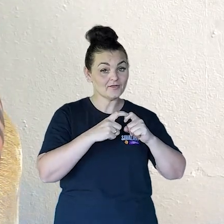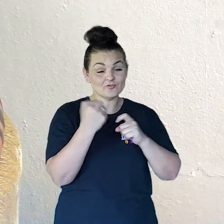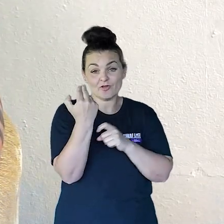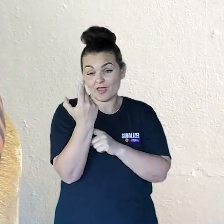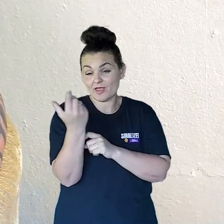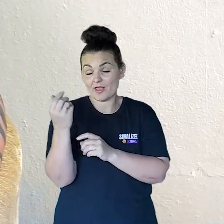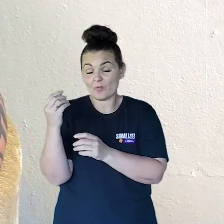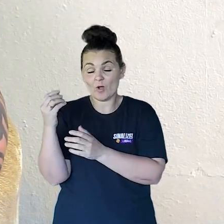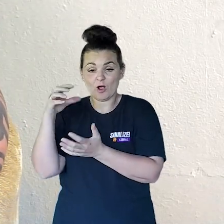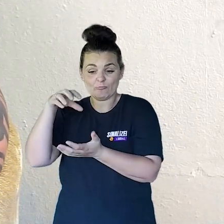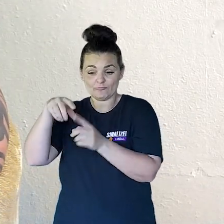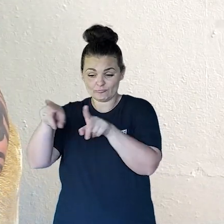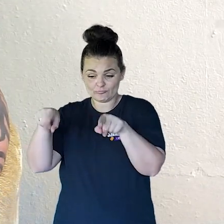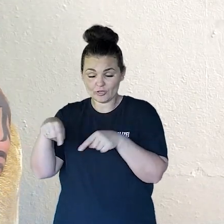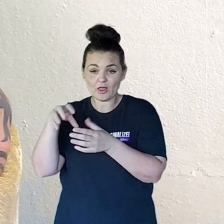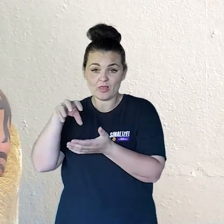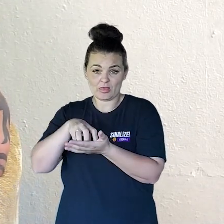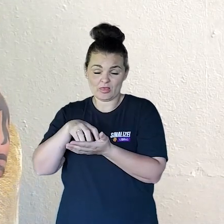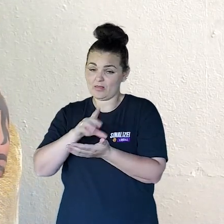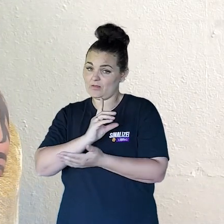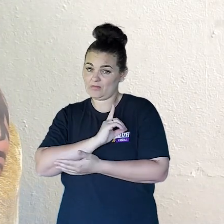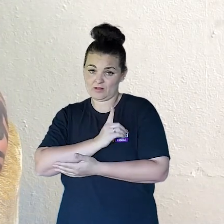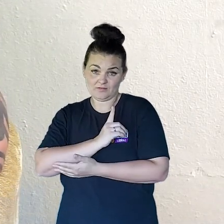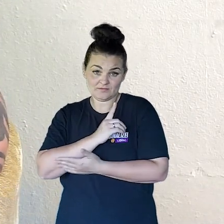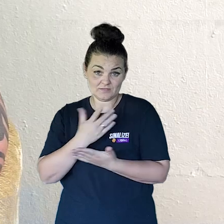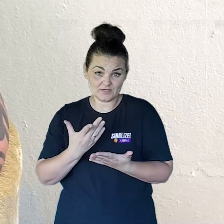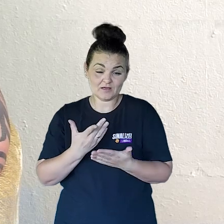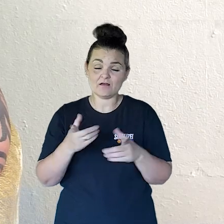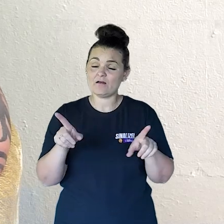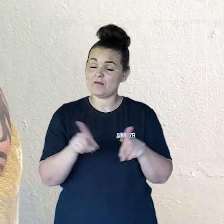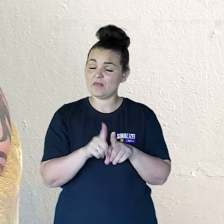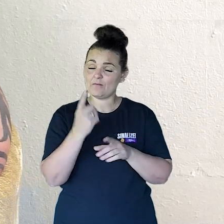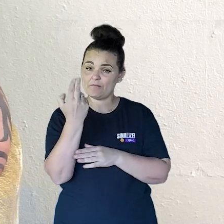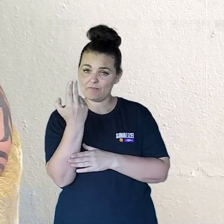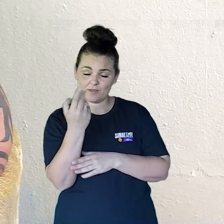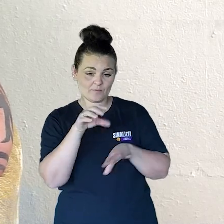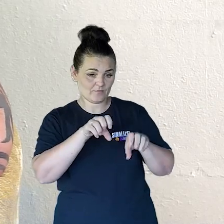dentro, né? Questão de educação, né?